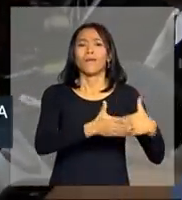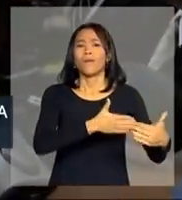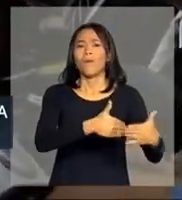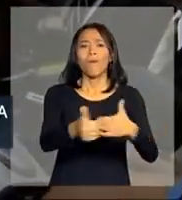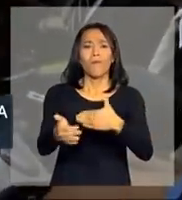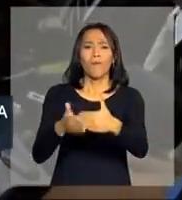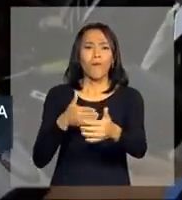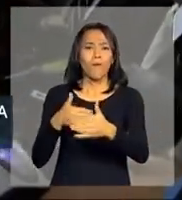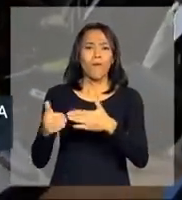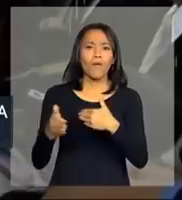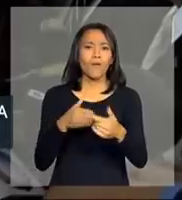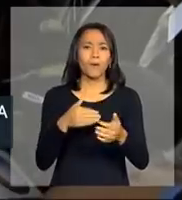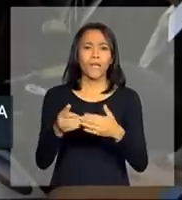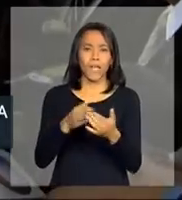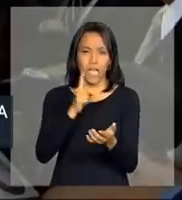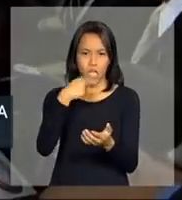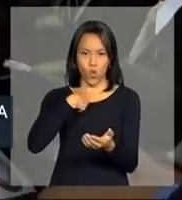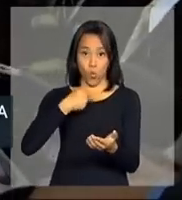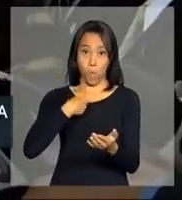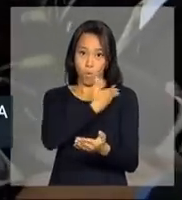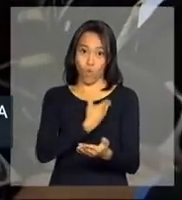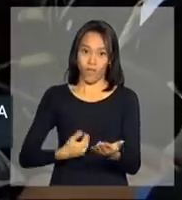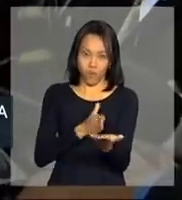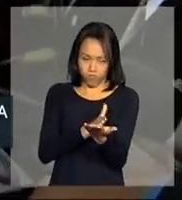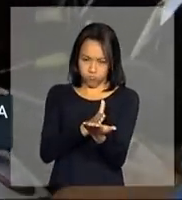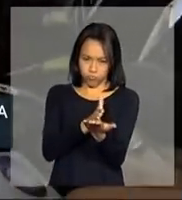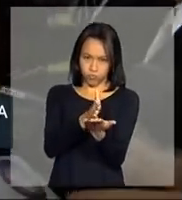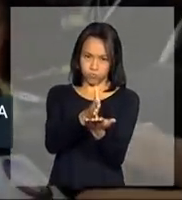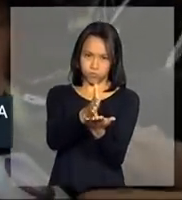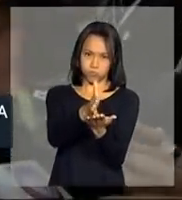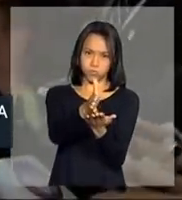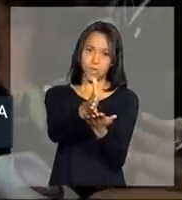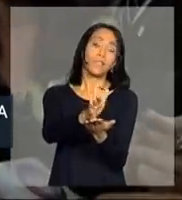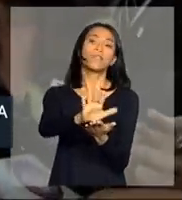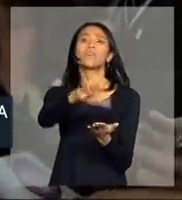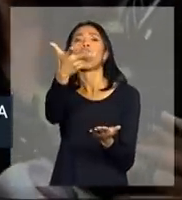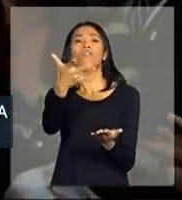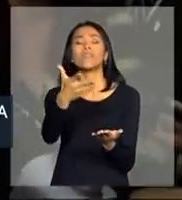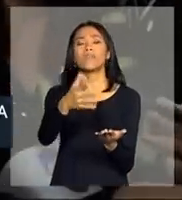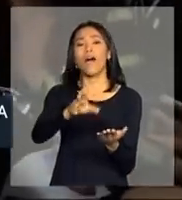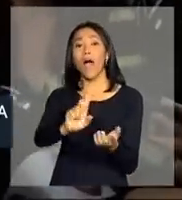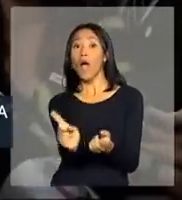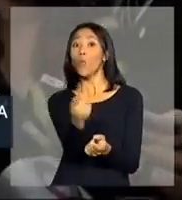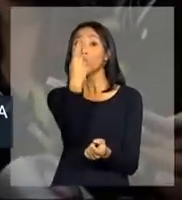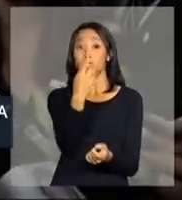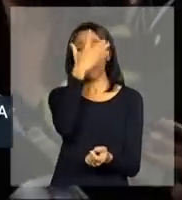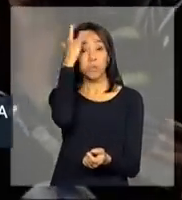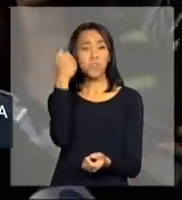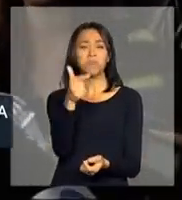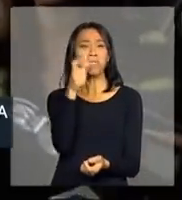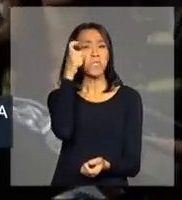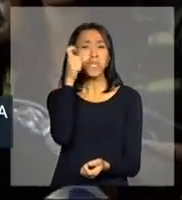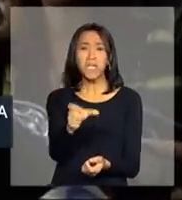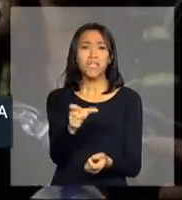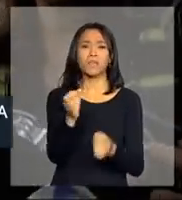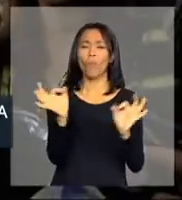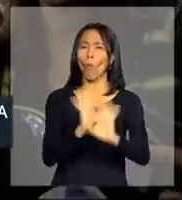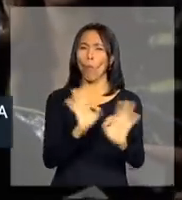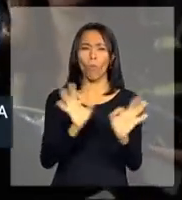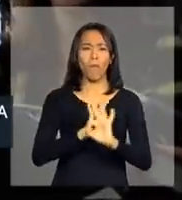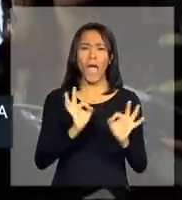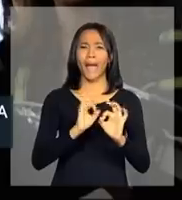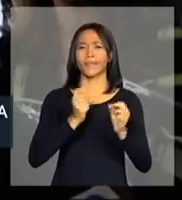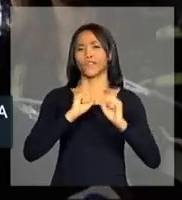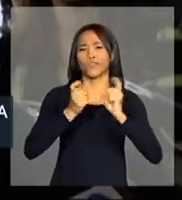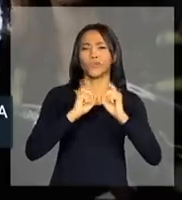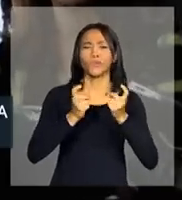qualquer desvio dessa rota. Talvez a única pessoa que não tem interesse nenhum em